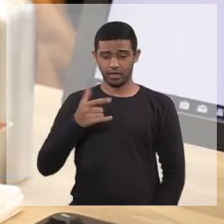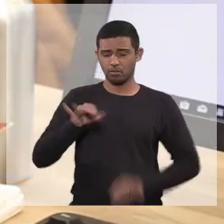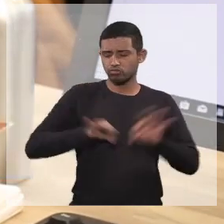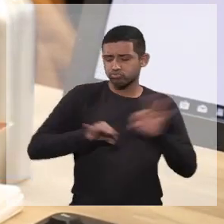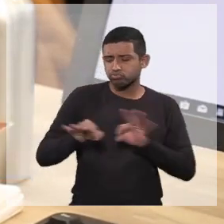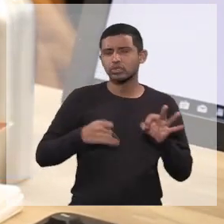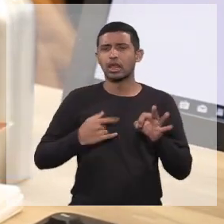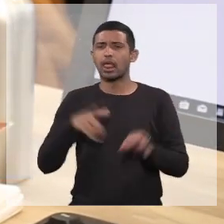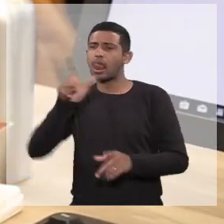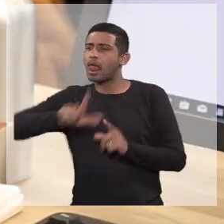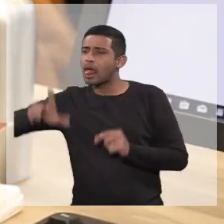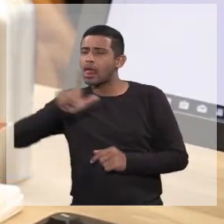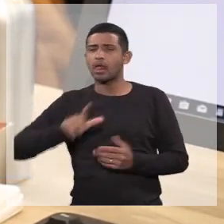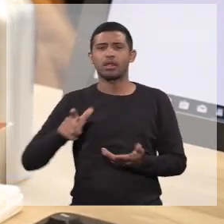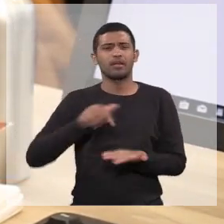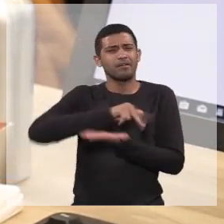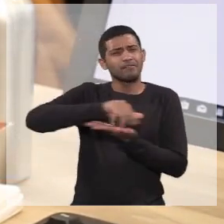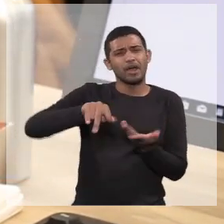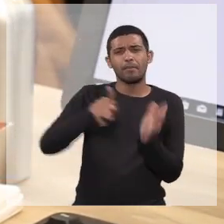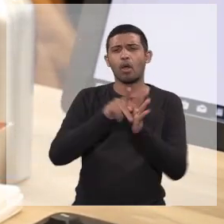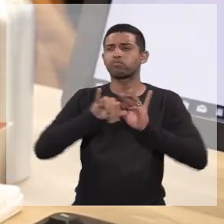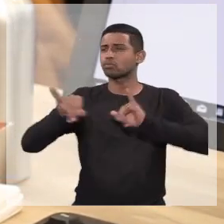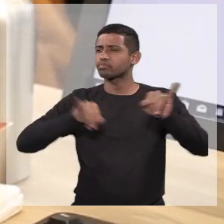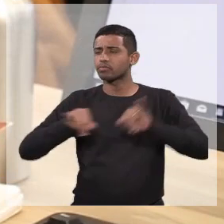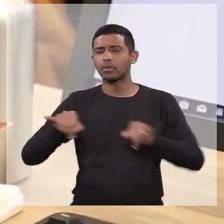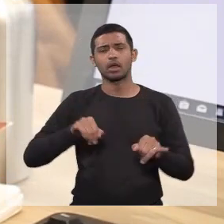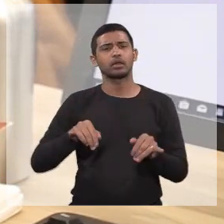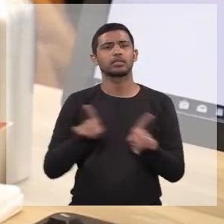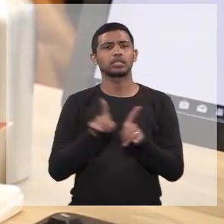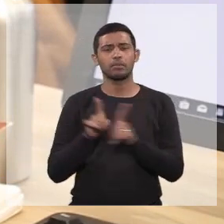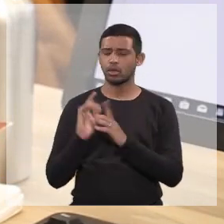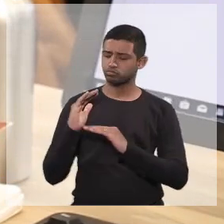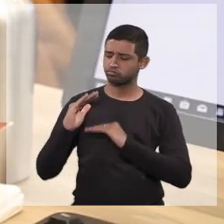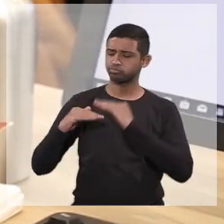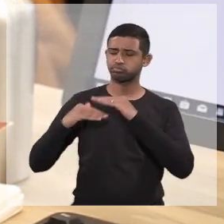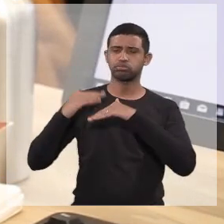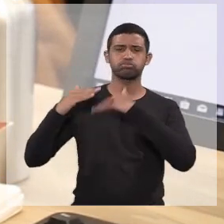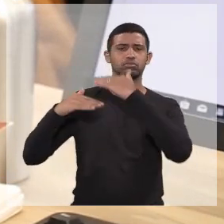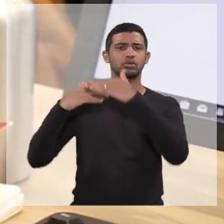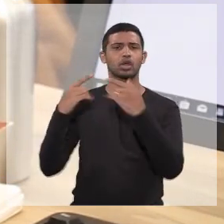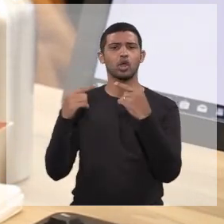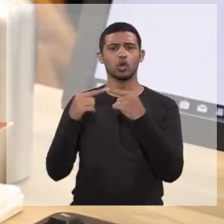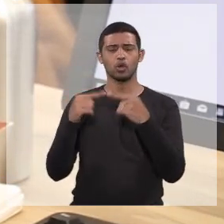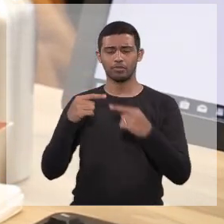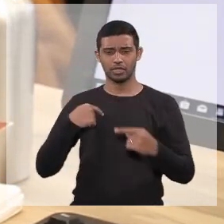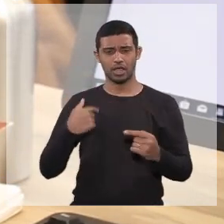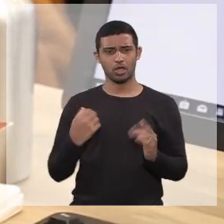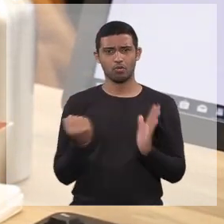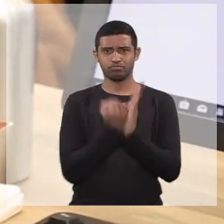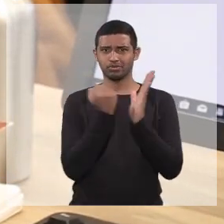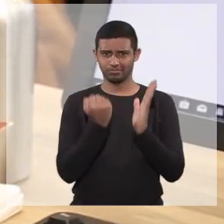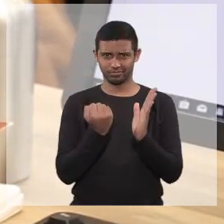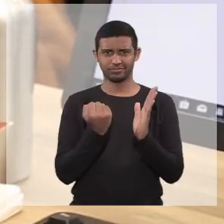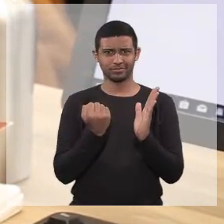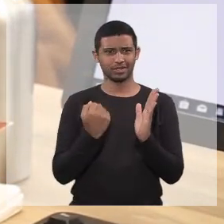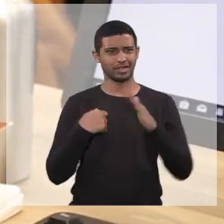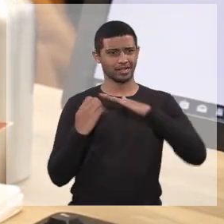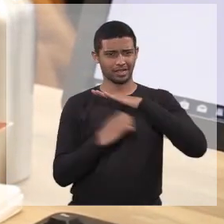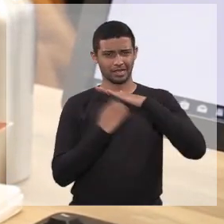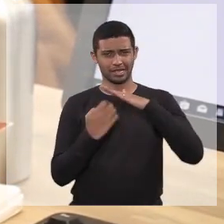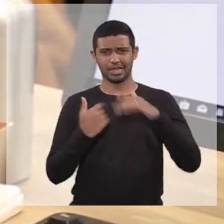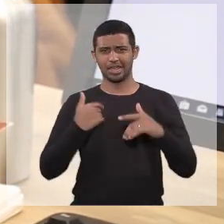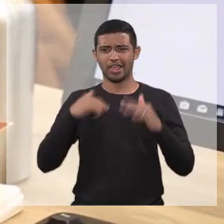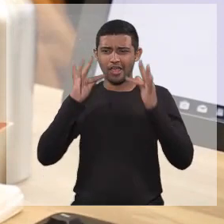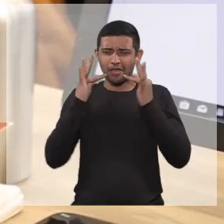sobre programação, sobre linguagens, sobre marketing e sobre desenvolvimento da minha própria marca. A